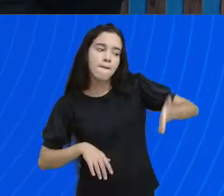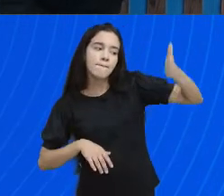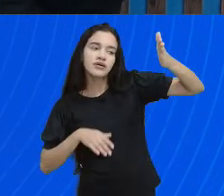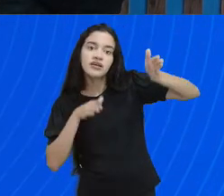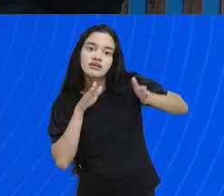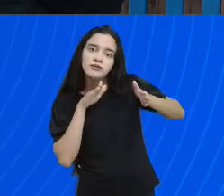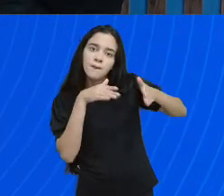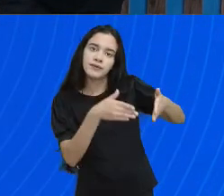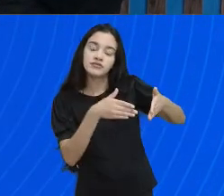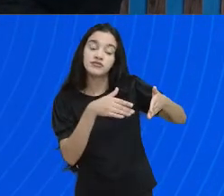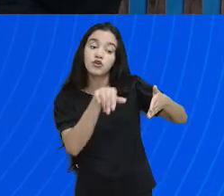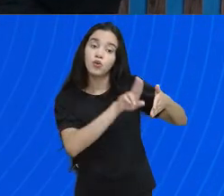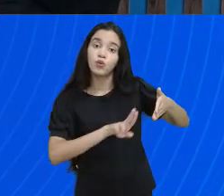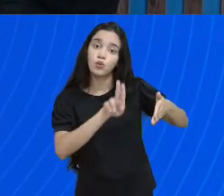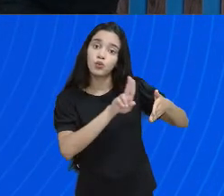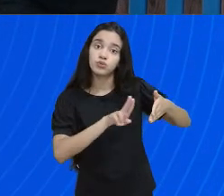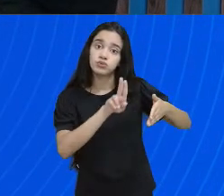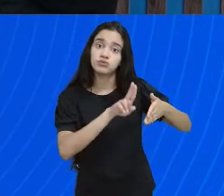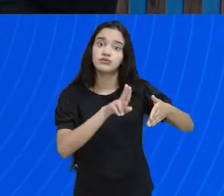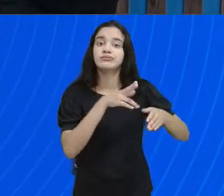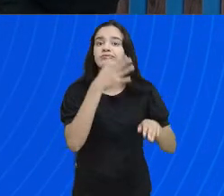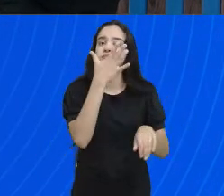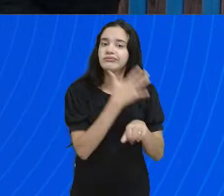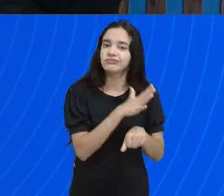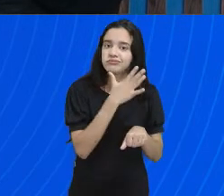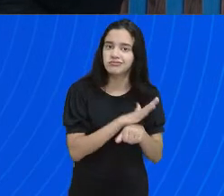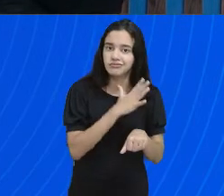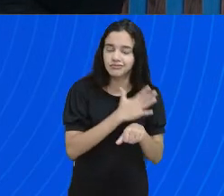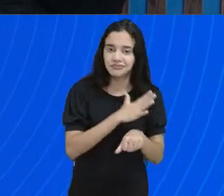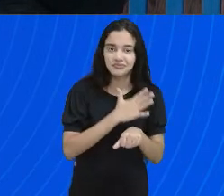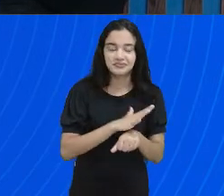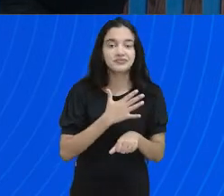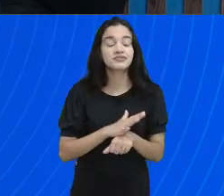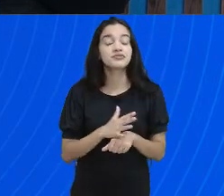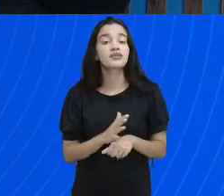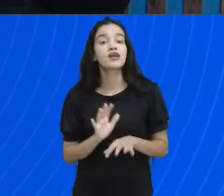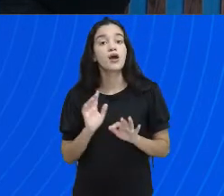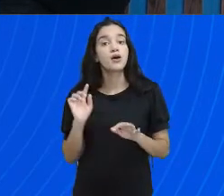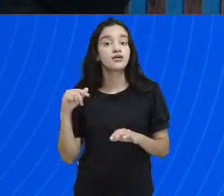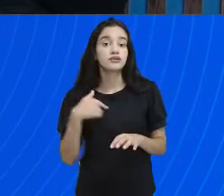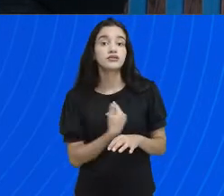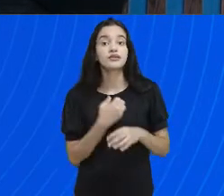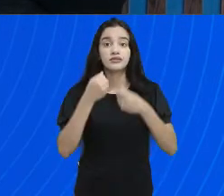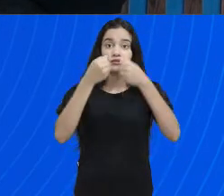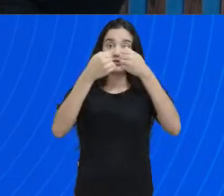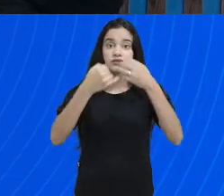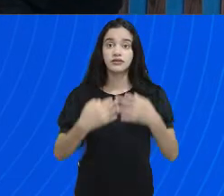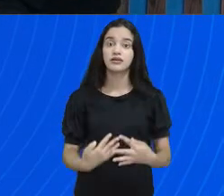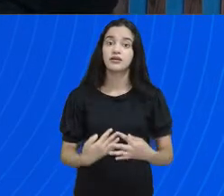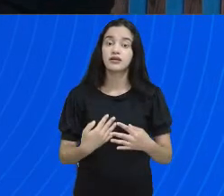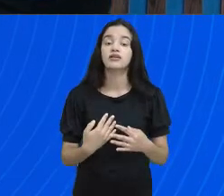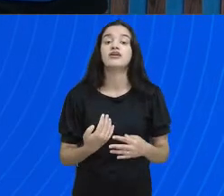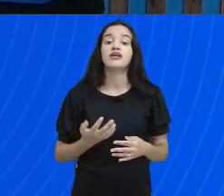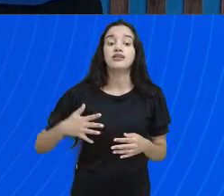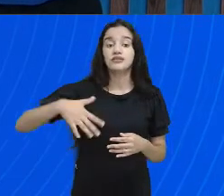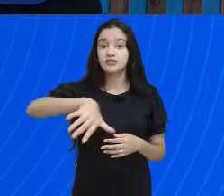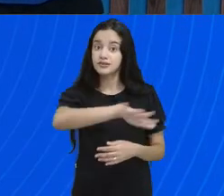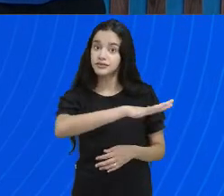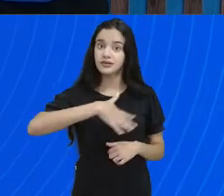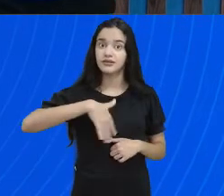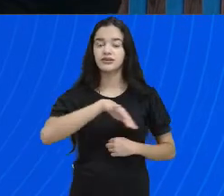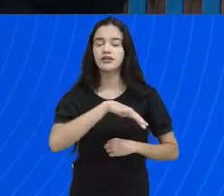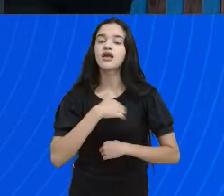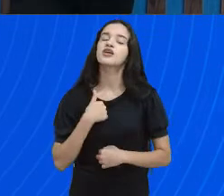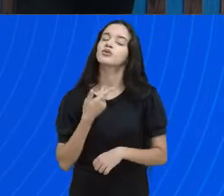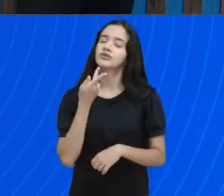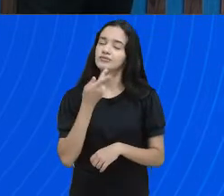utilizada durante ali toda a partida. Então a gente falou aí de espaços, né? Aí eu